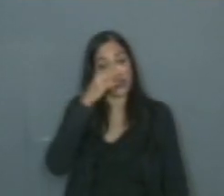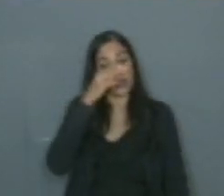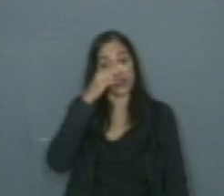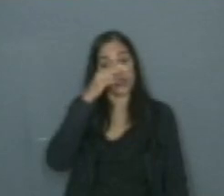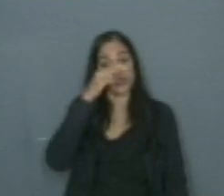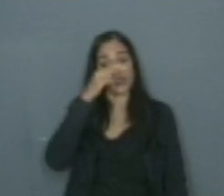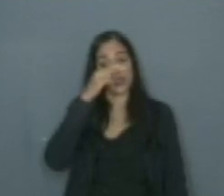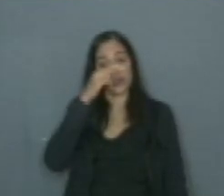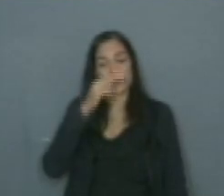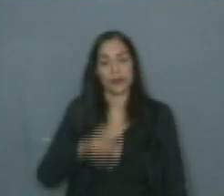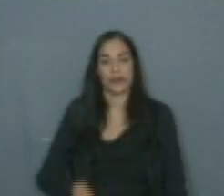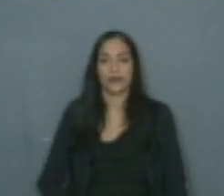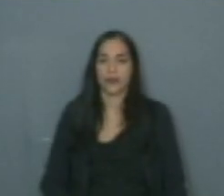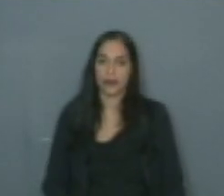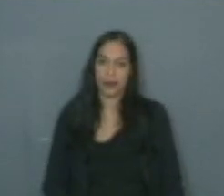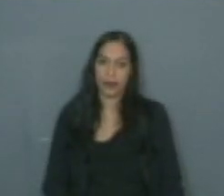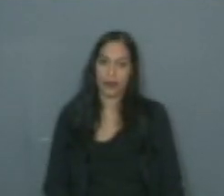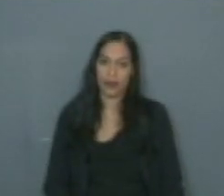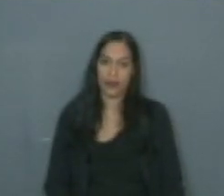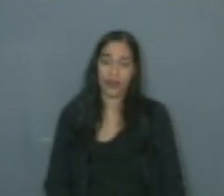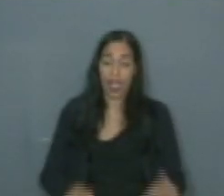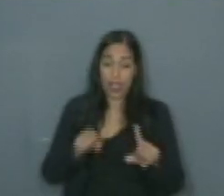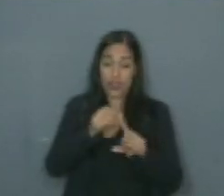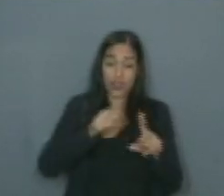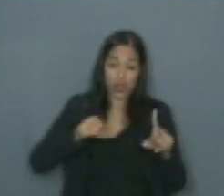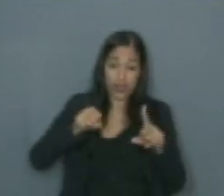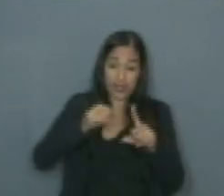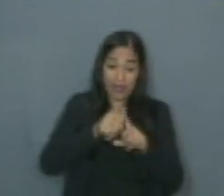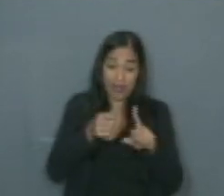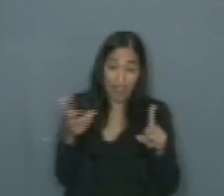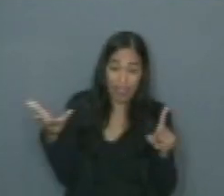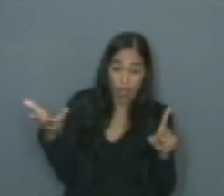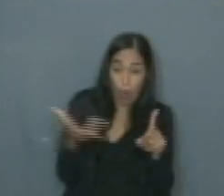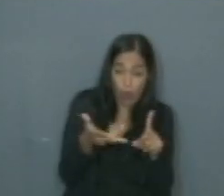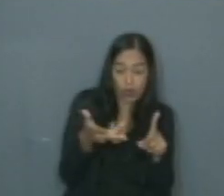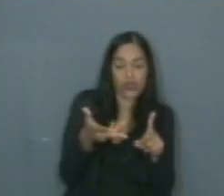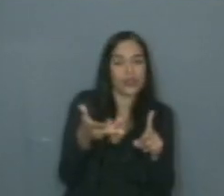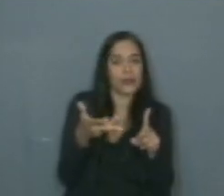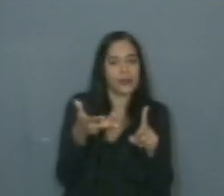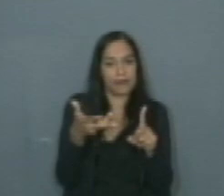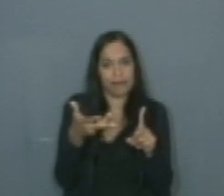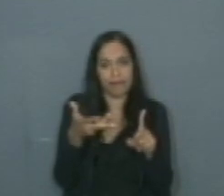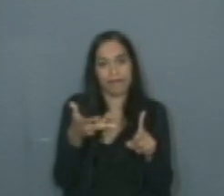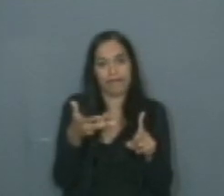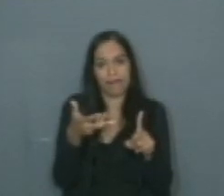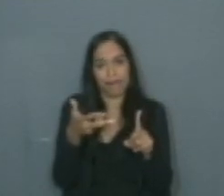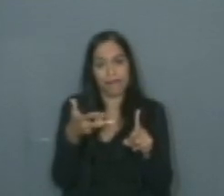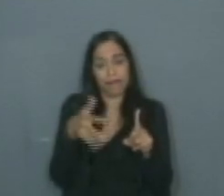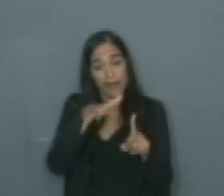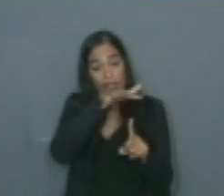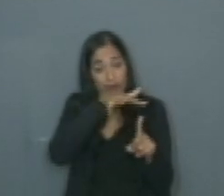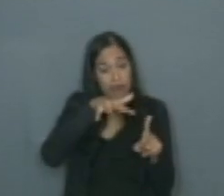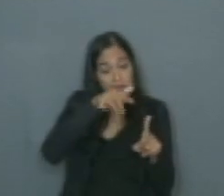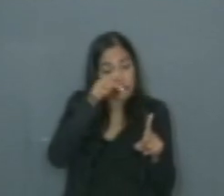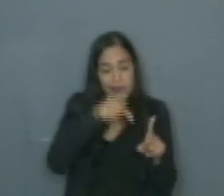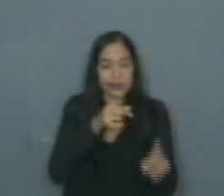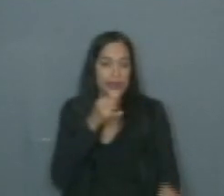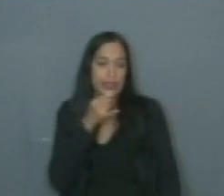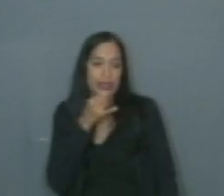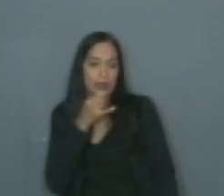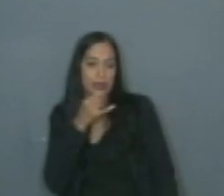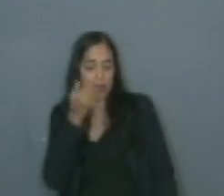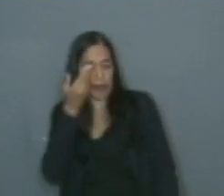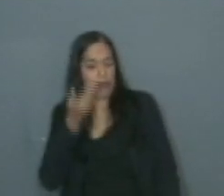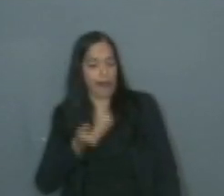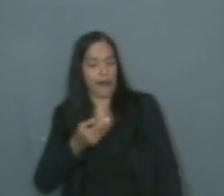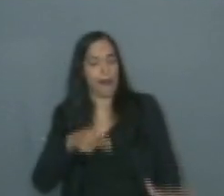Eu acho chato até esse mundo que a gente vive, em que não basta para alguns seres humanos simplesmente serem o que eles